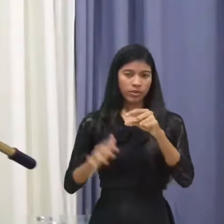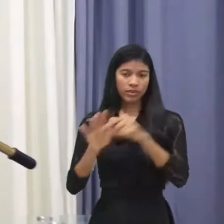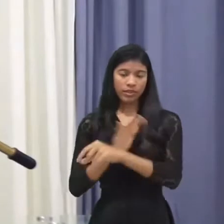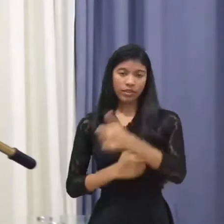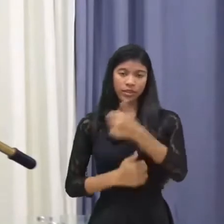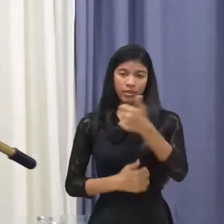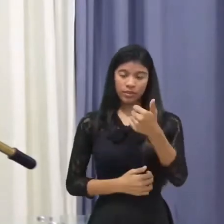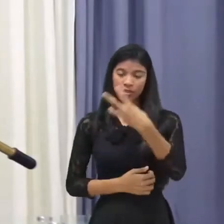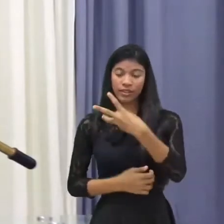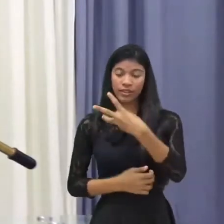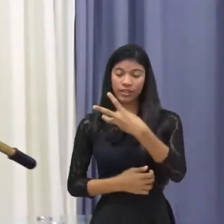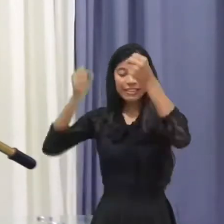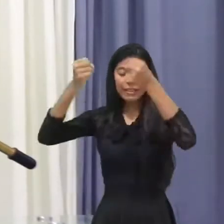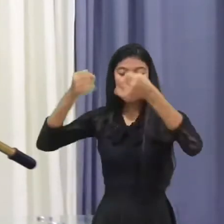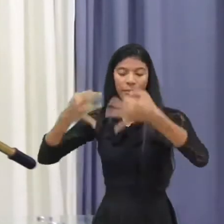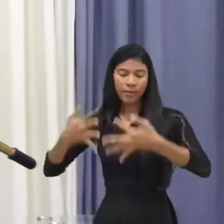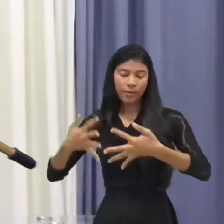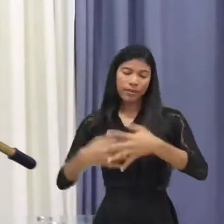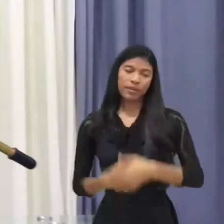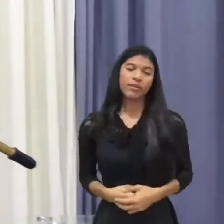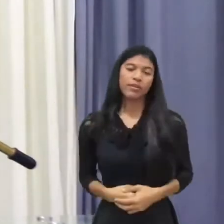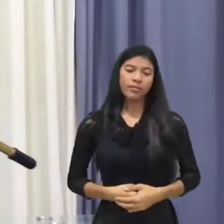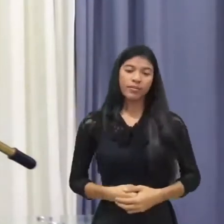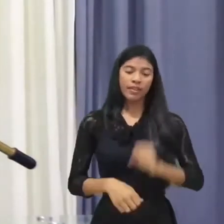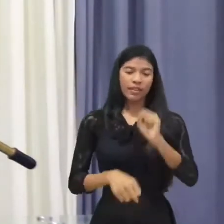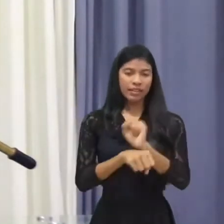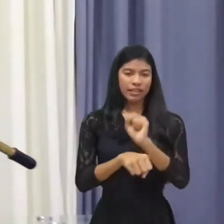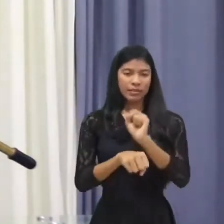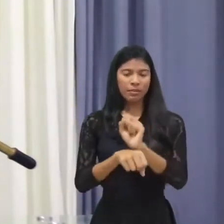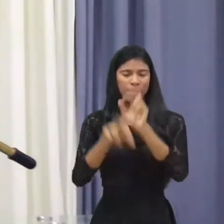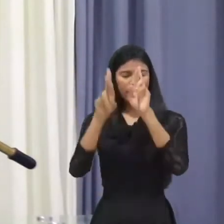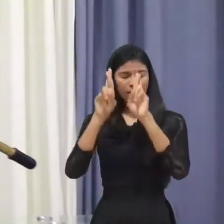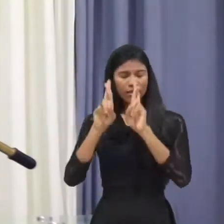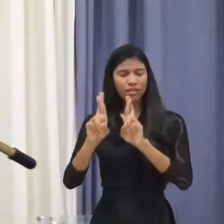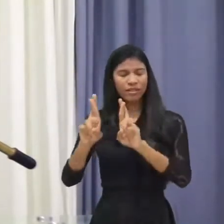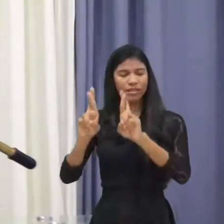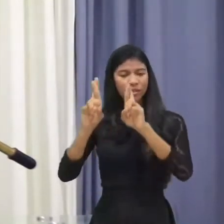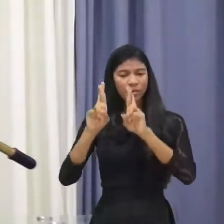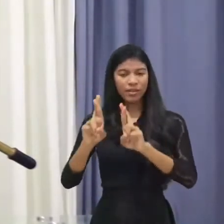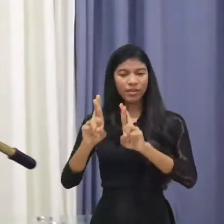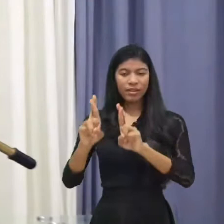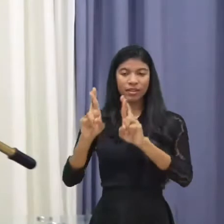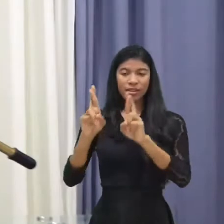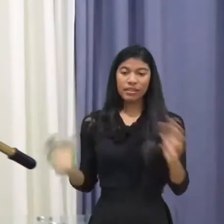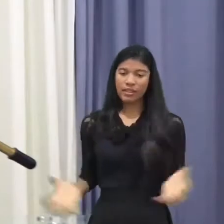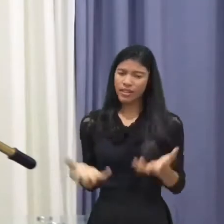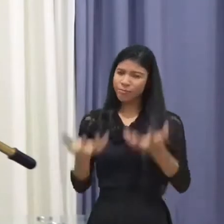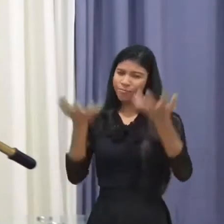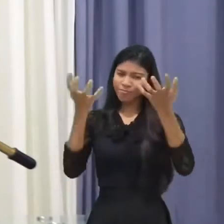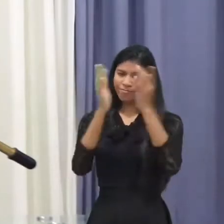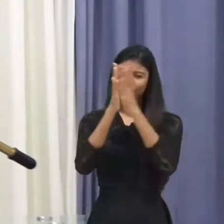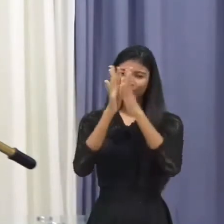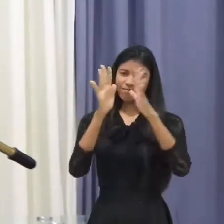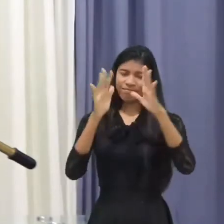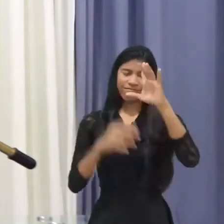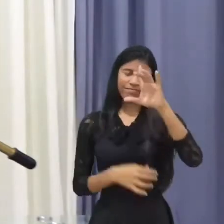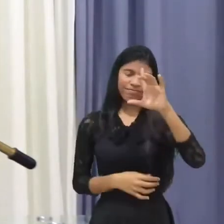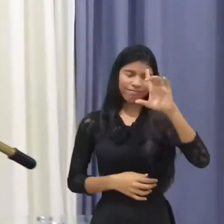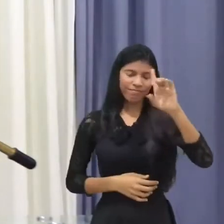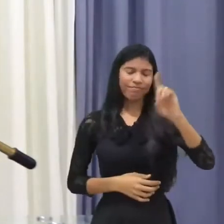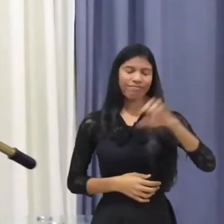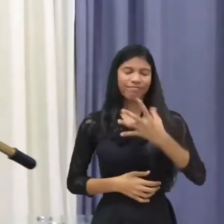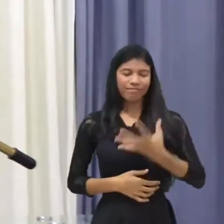aguardando a bendita esperança e a manifestação da glória do nosso grande Deus e Salvador